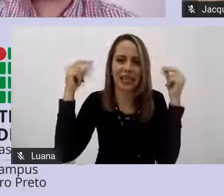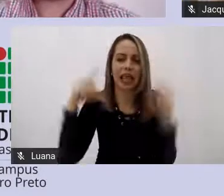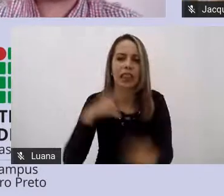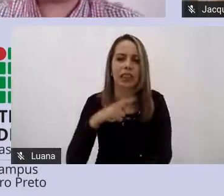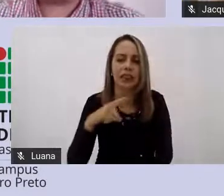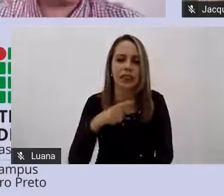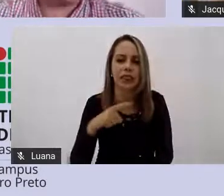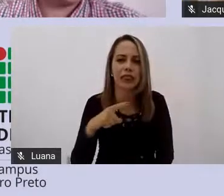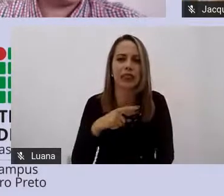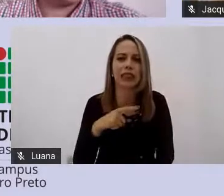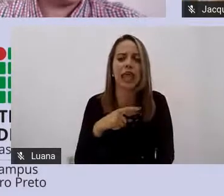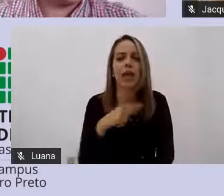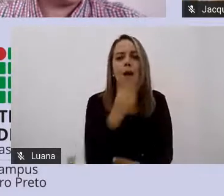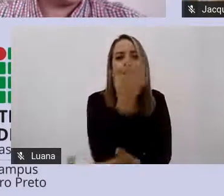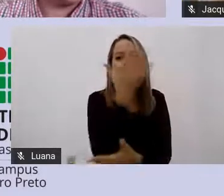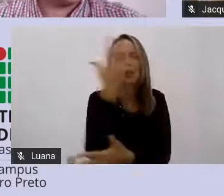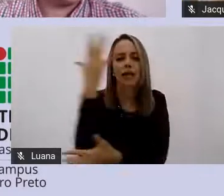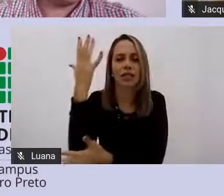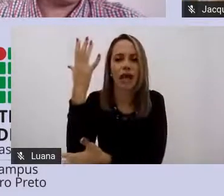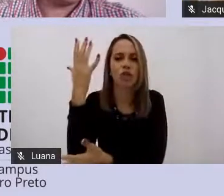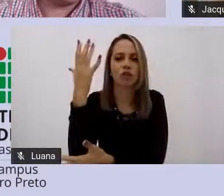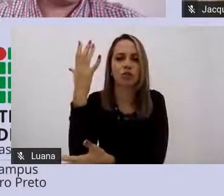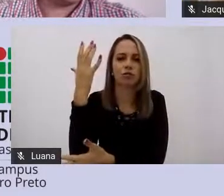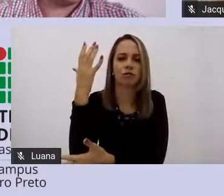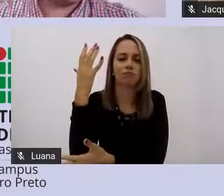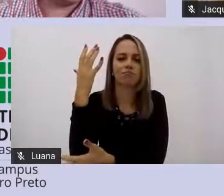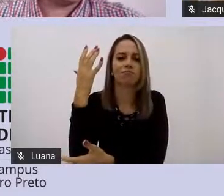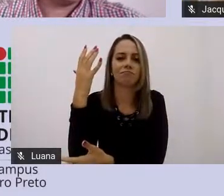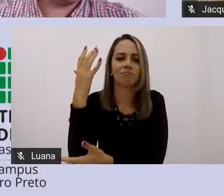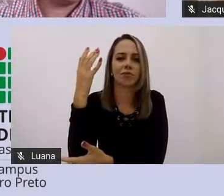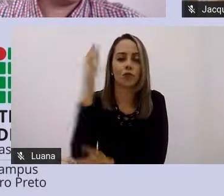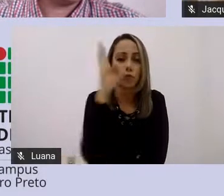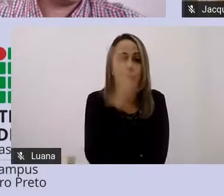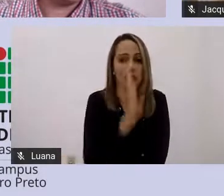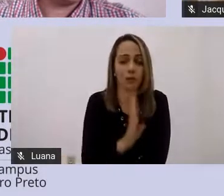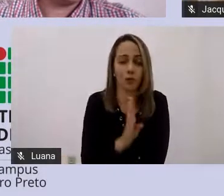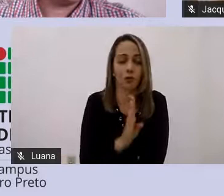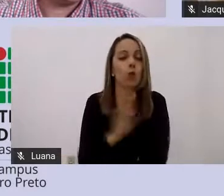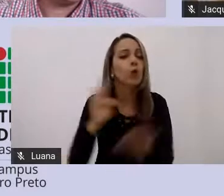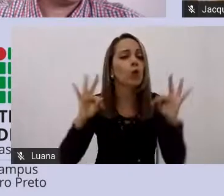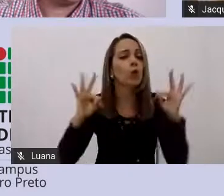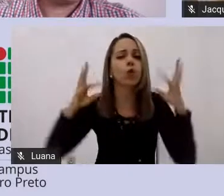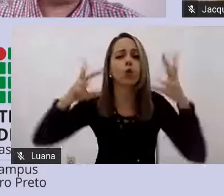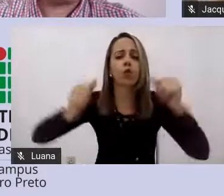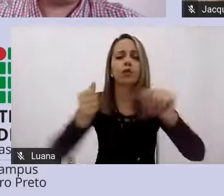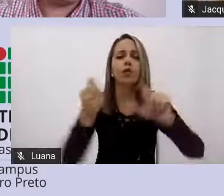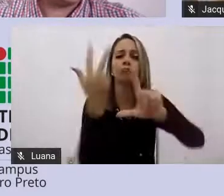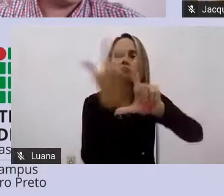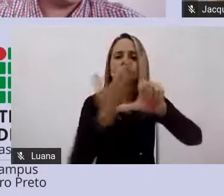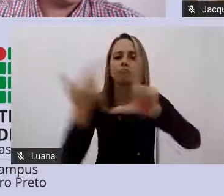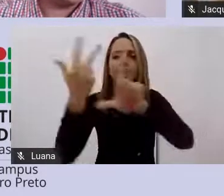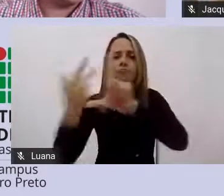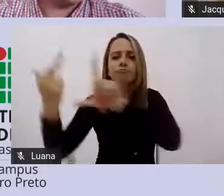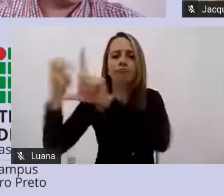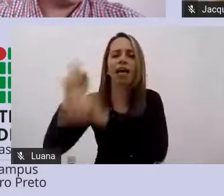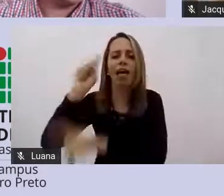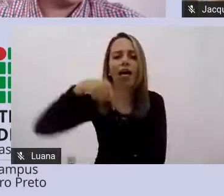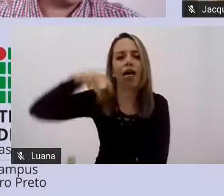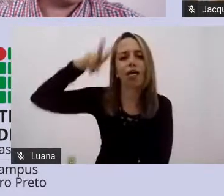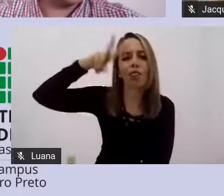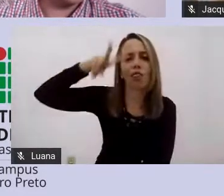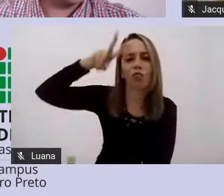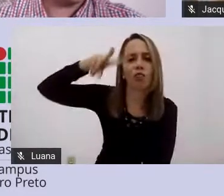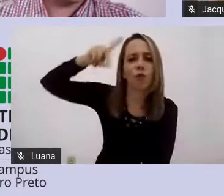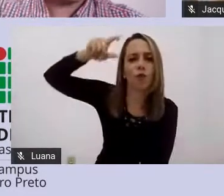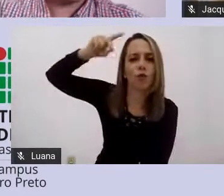feitas sobre o Brasil, na Holanda, naquele período. Então, todas as imagens são históricas, são do período, elas tratam de alguma